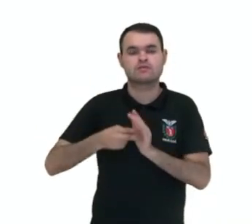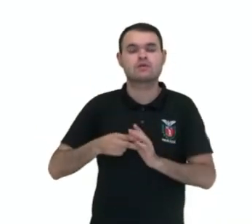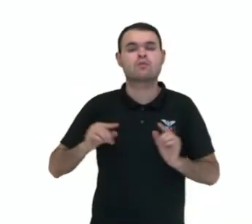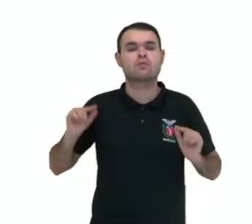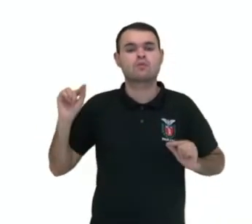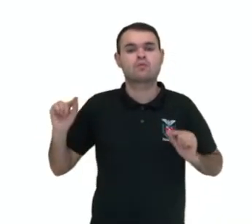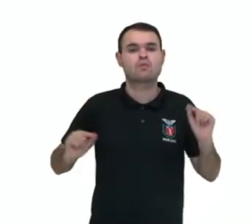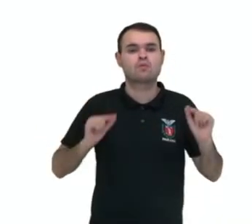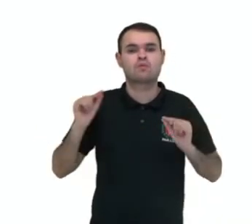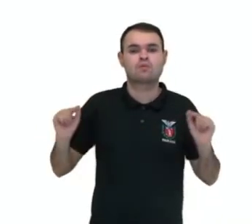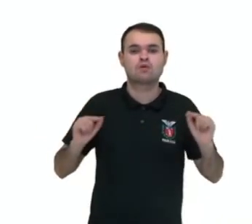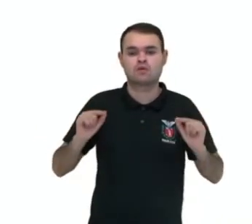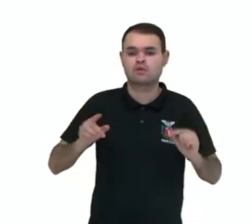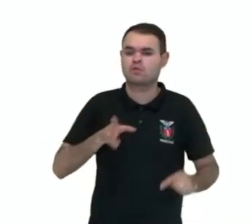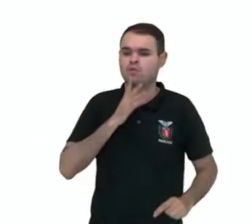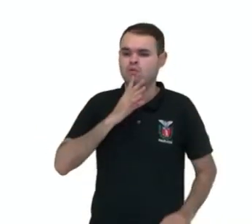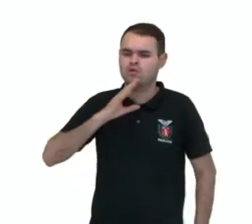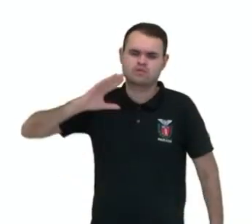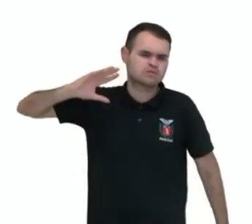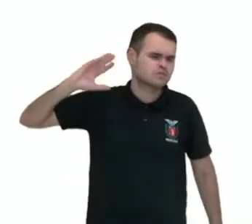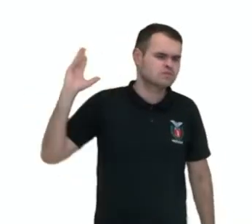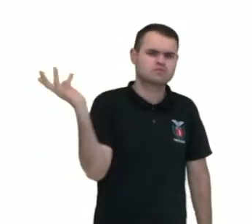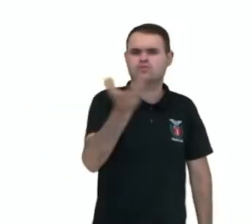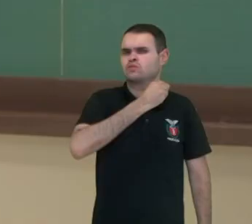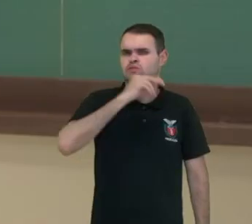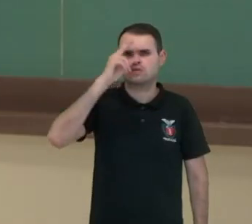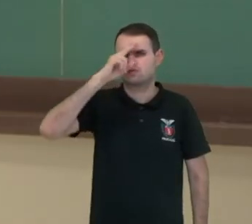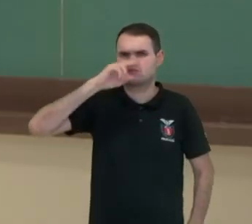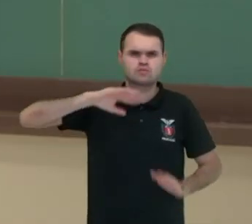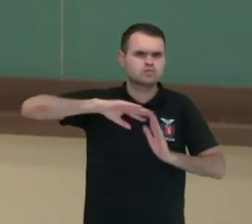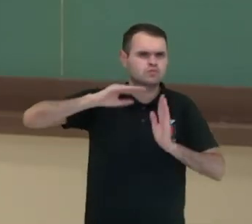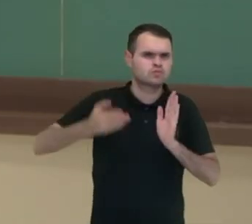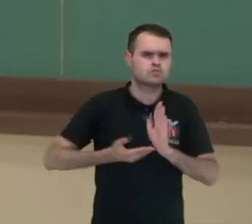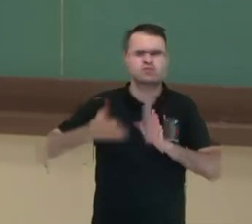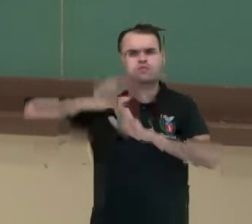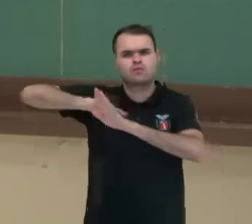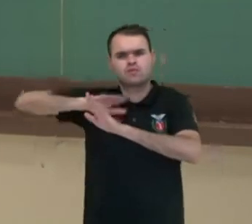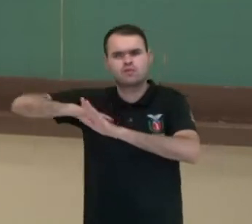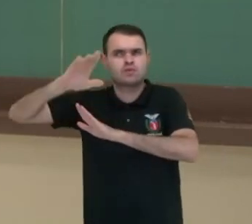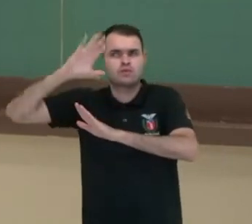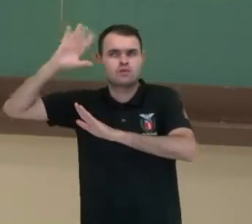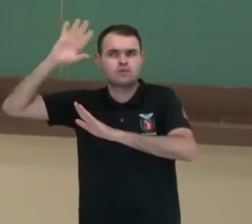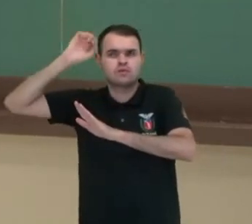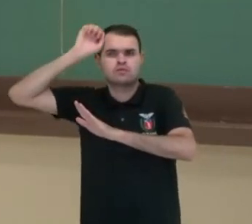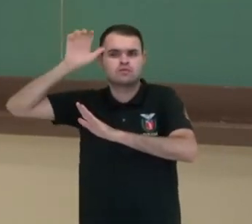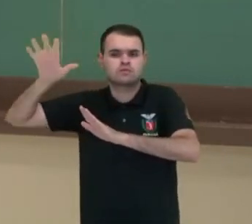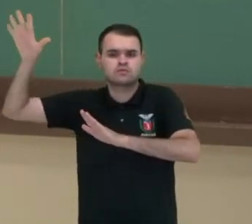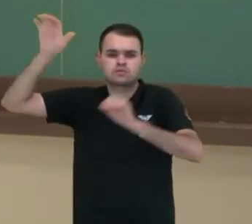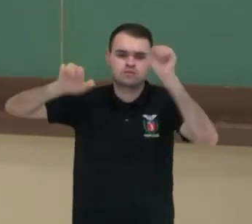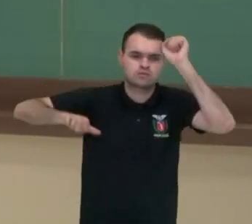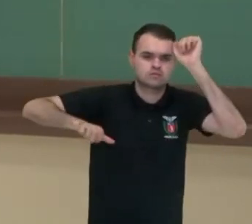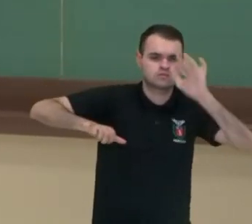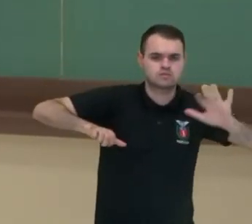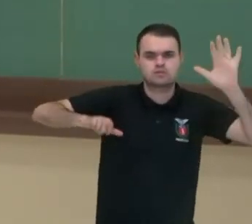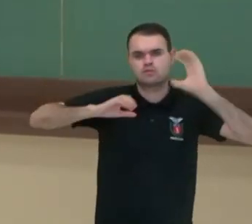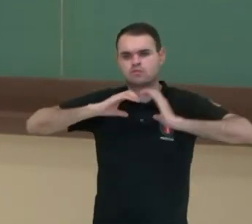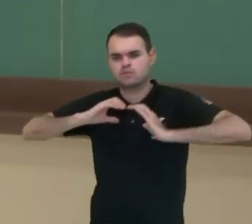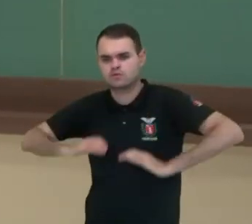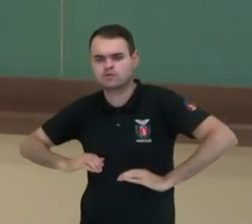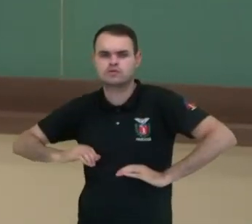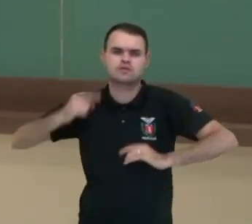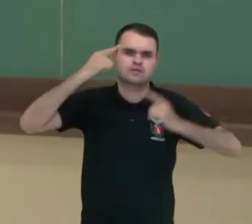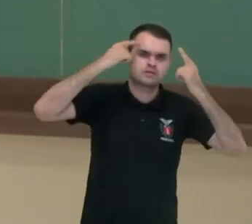o narrador conhece toda a história, tudo que está por trás dos pensamentos, dos comportamentos,